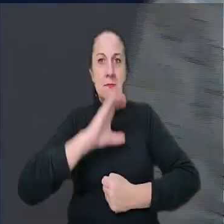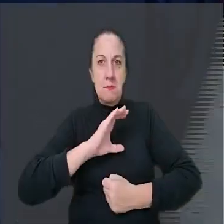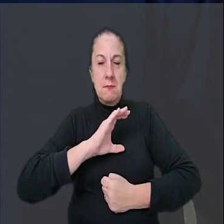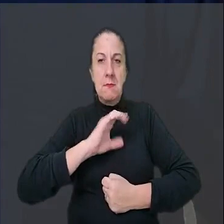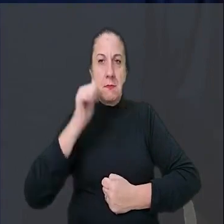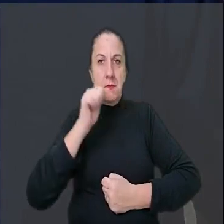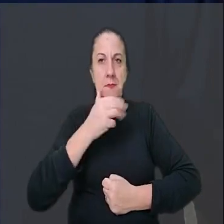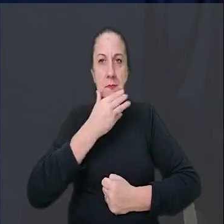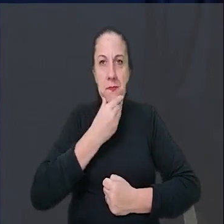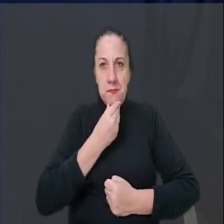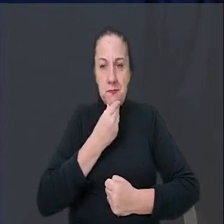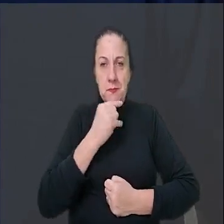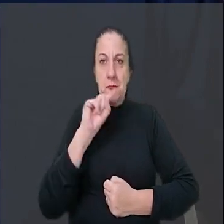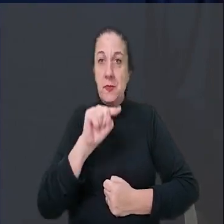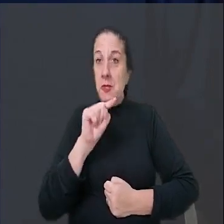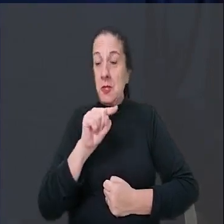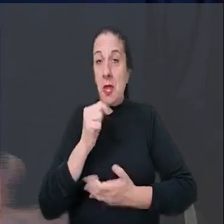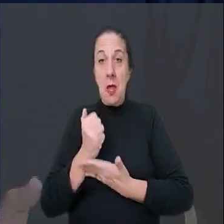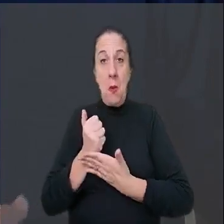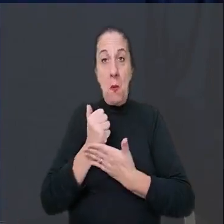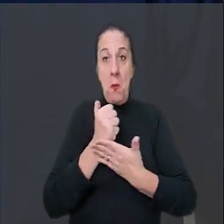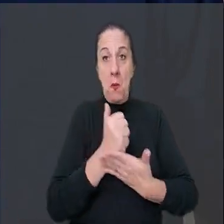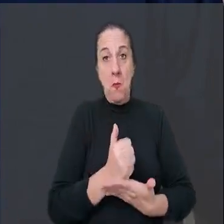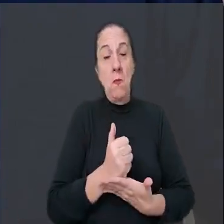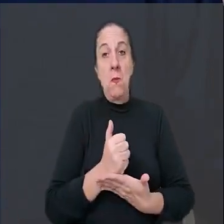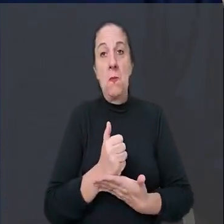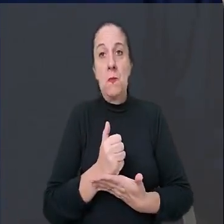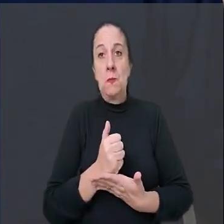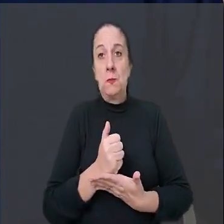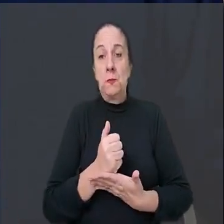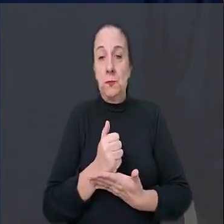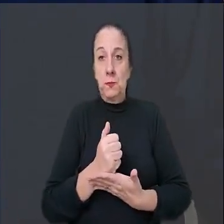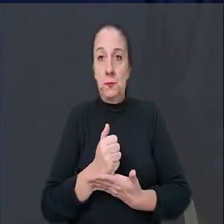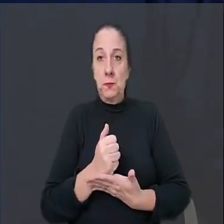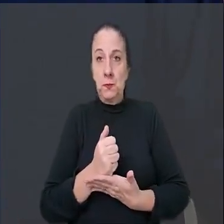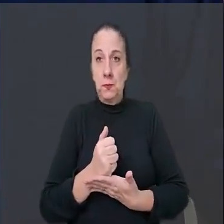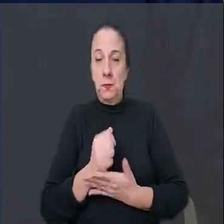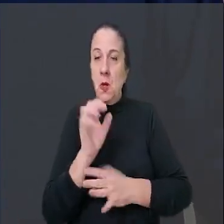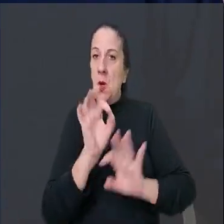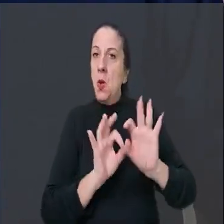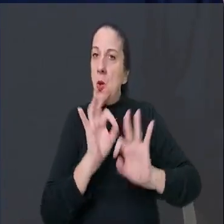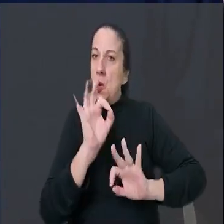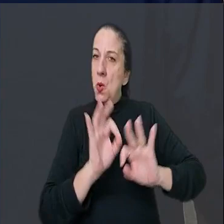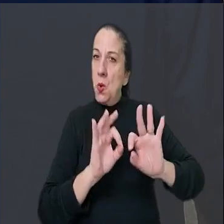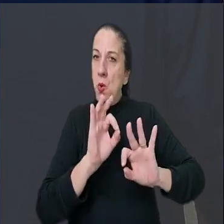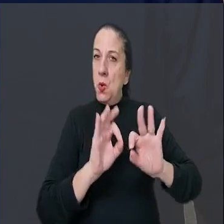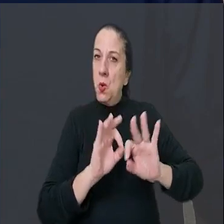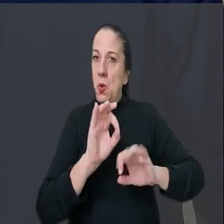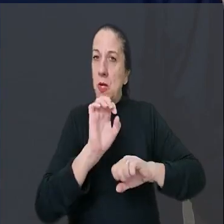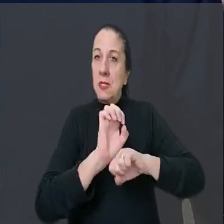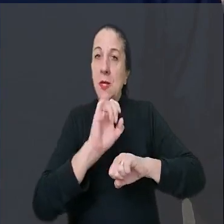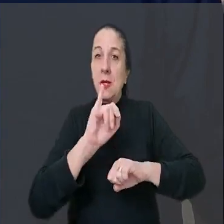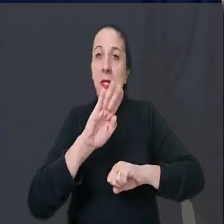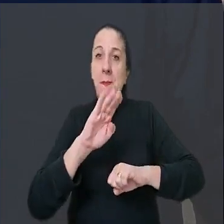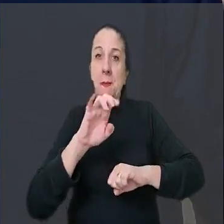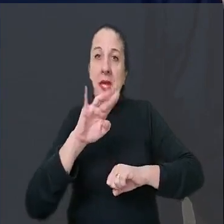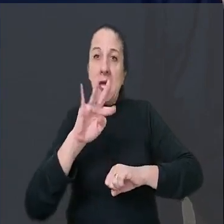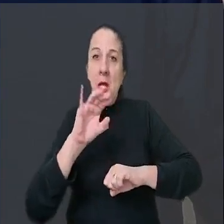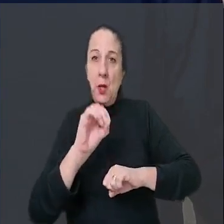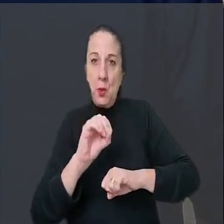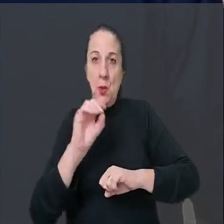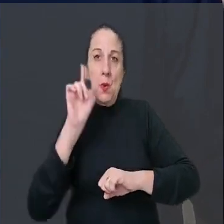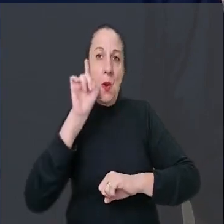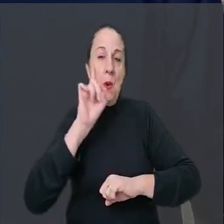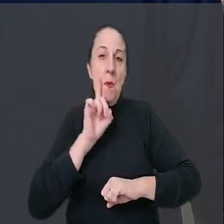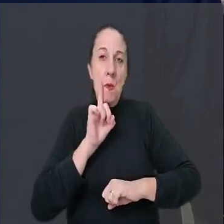e das cidadãs. Daí o aporte da Organização dos Estados